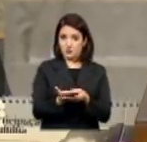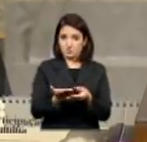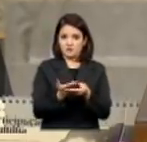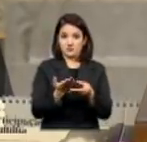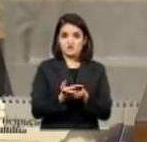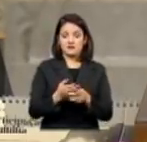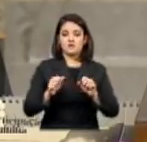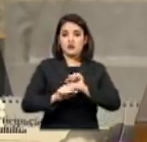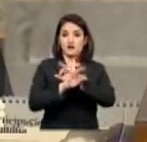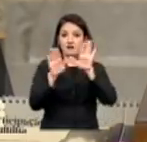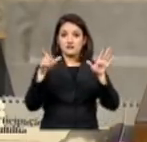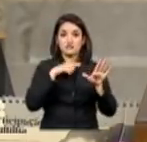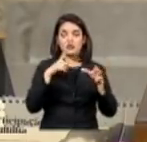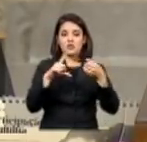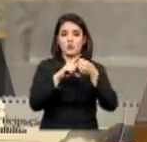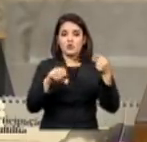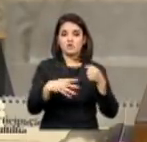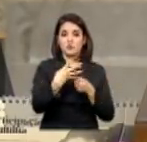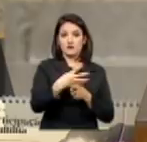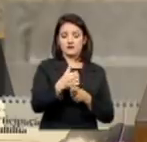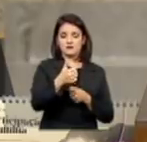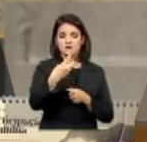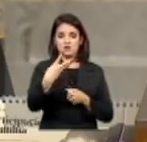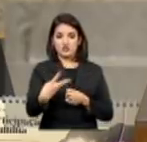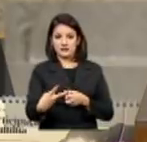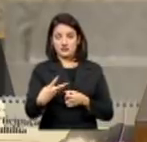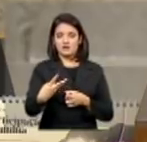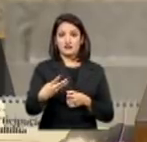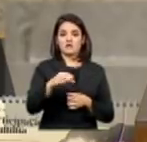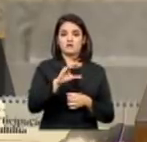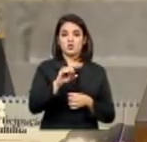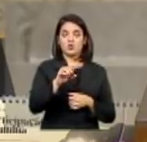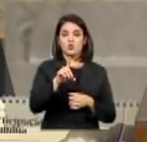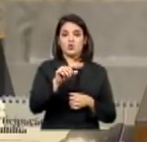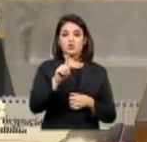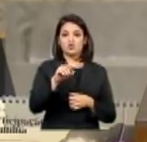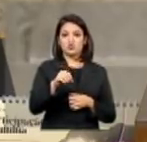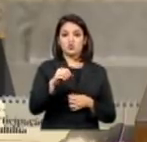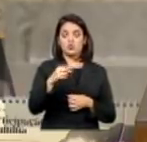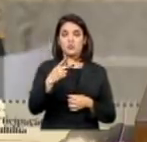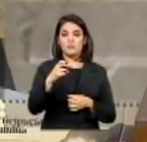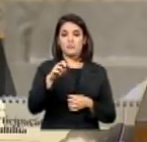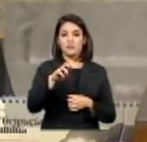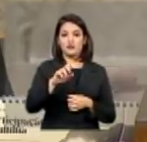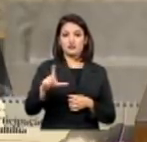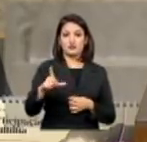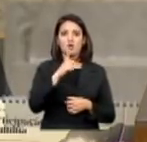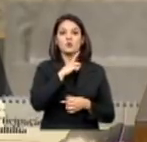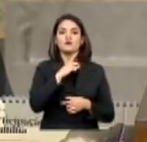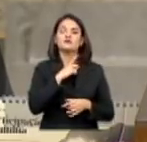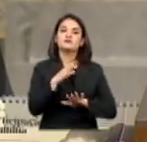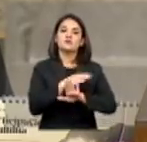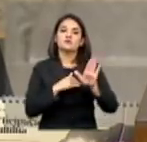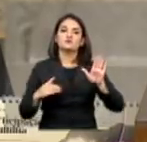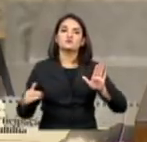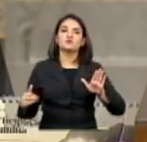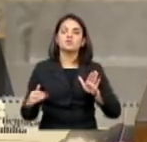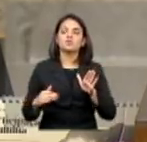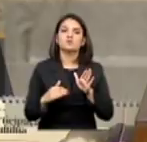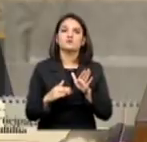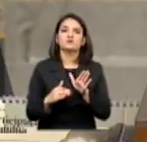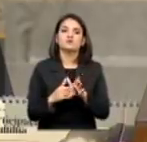artigo 413 do código processo penal procedimentos usualmente adotados no curso das ações penais que tramitam